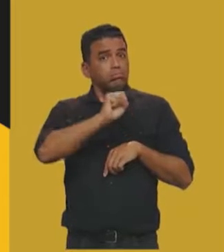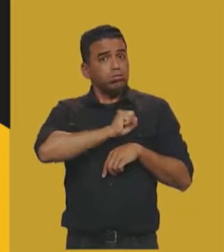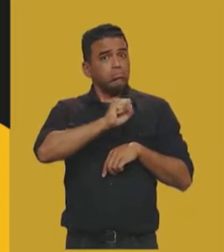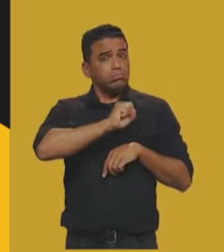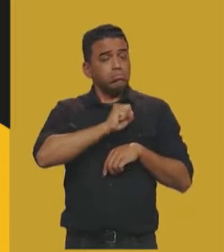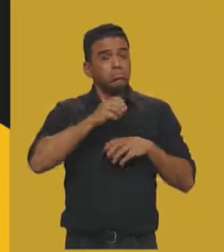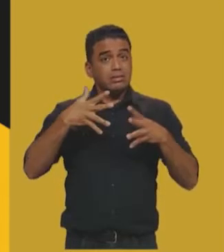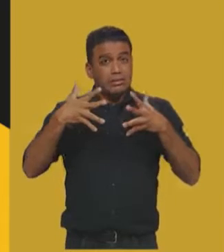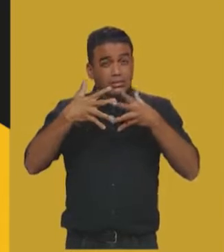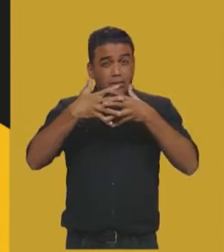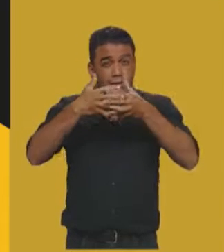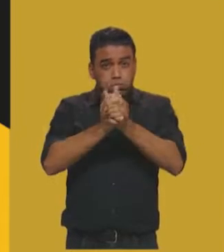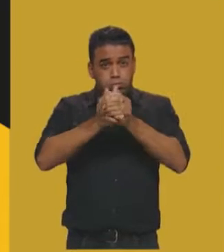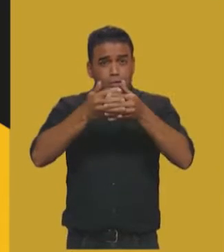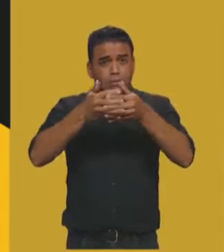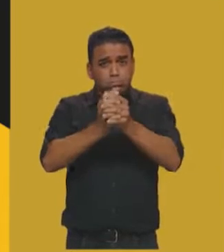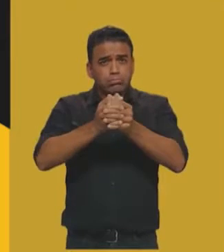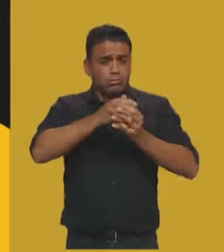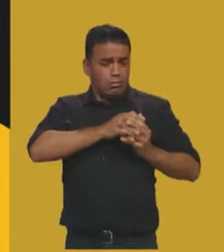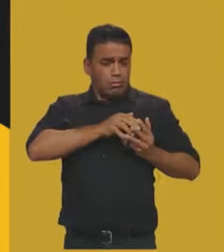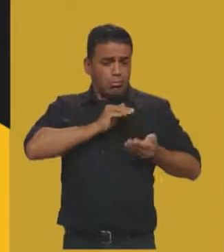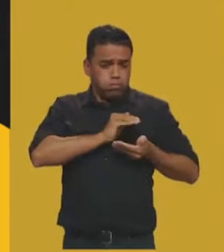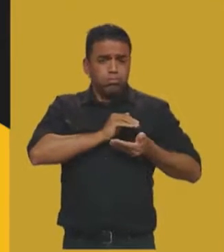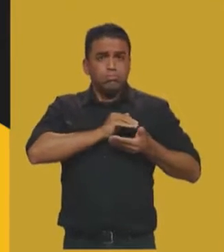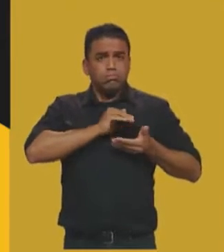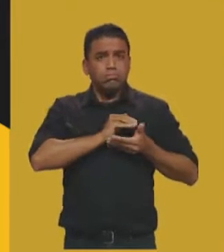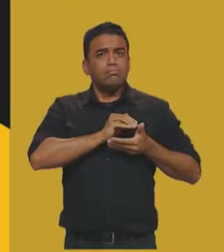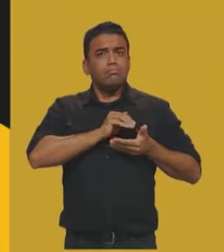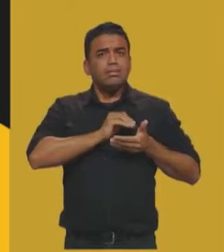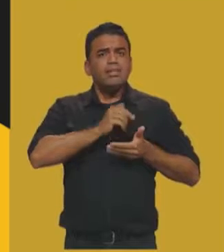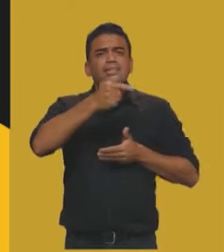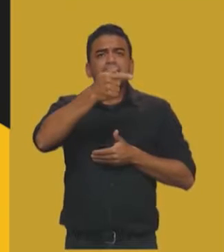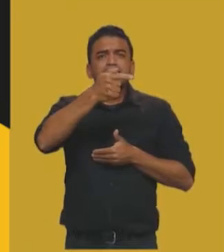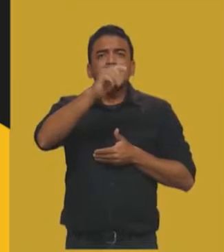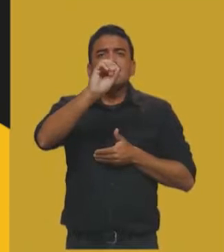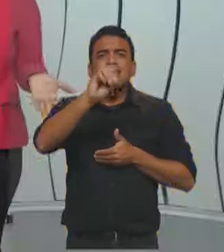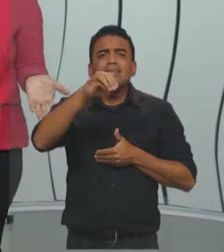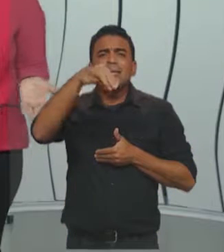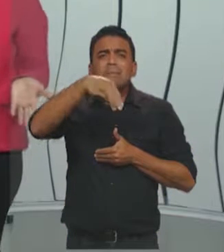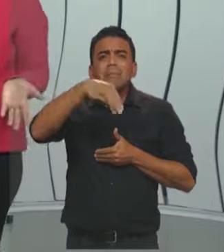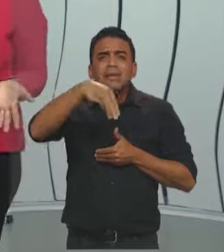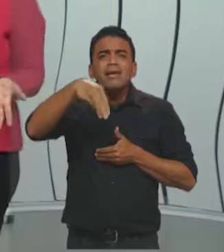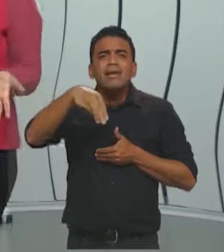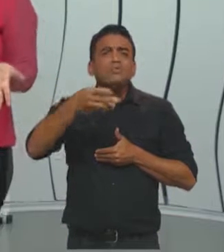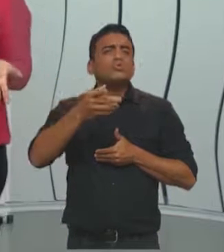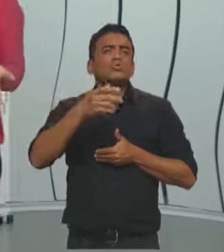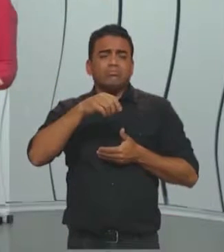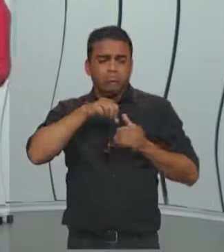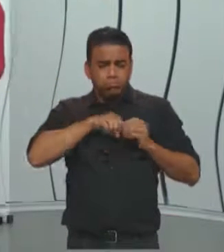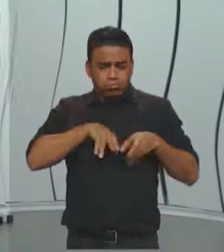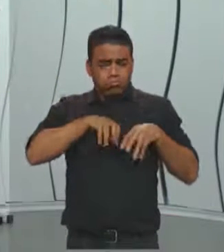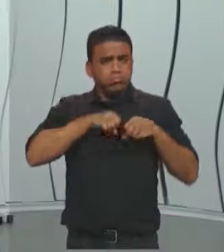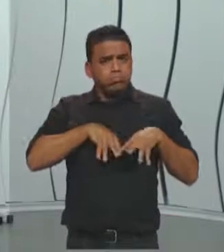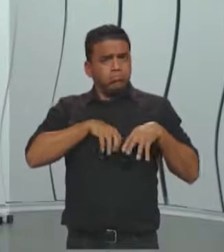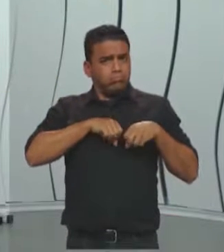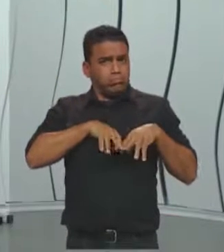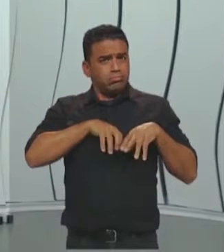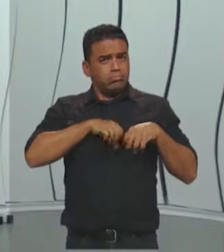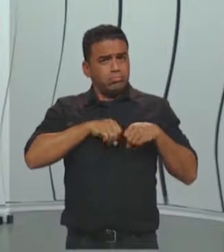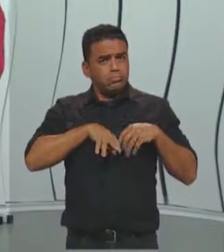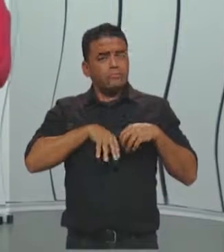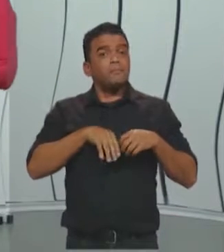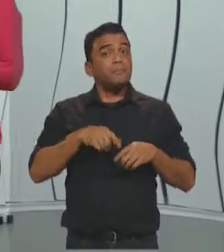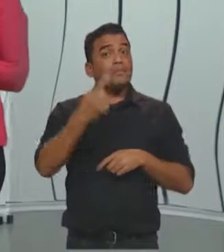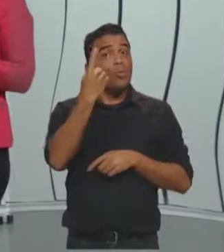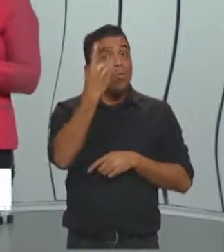faz, 70 milímetros de sangue são bombeados para os vasos sanguíneos. E em apenas